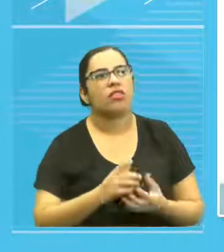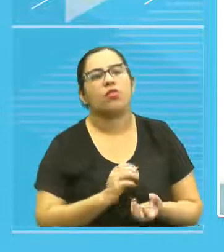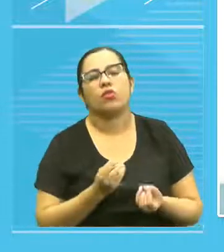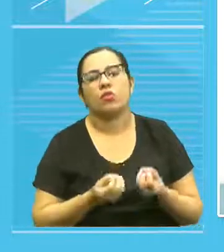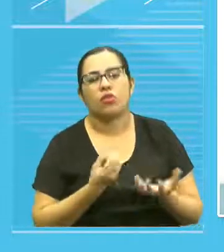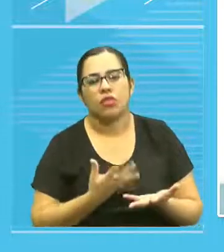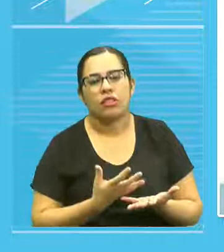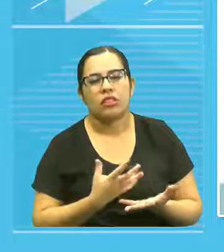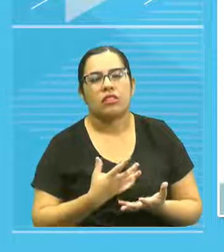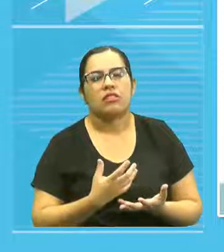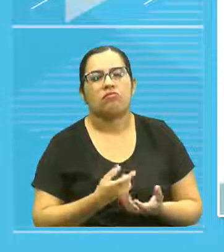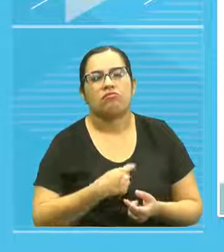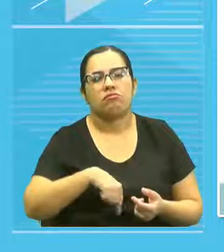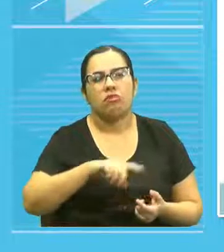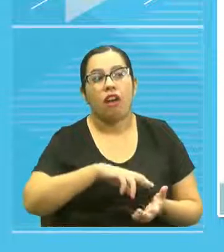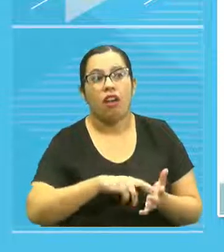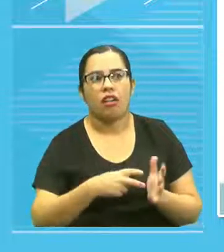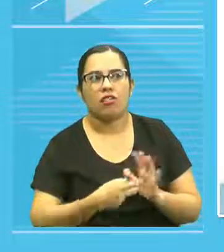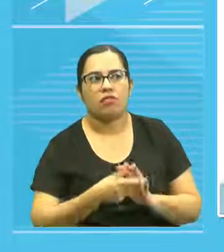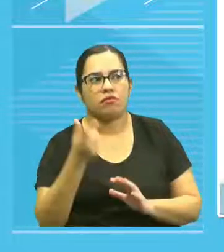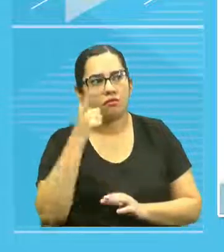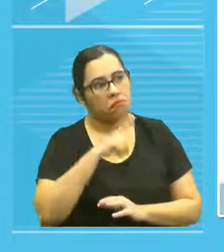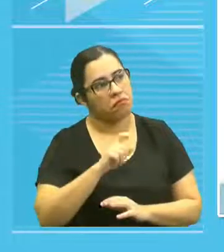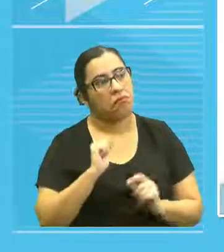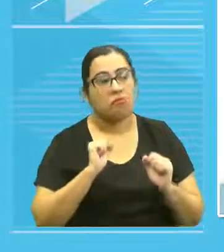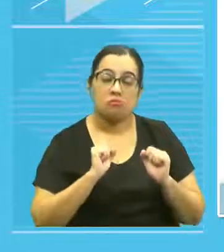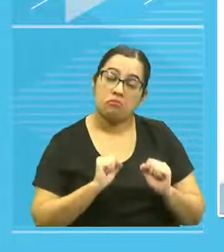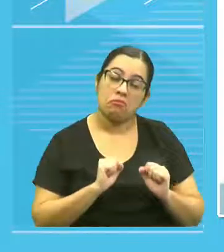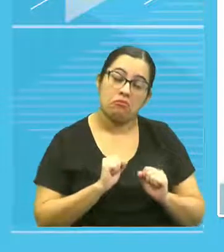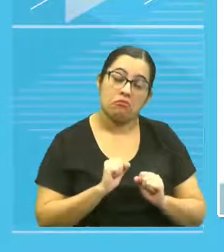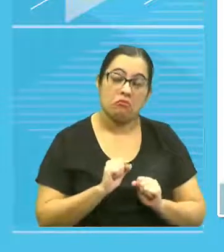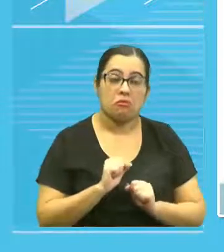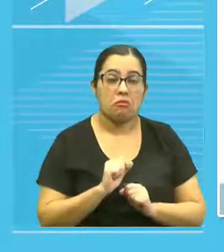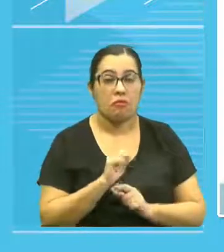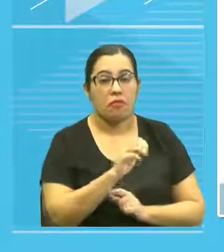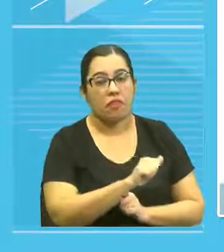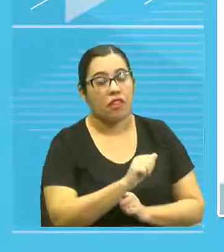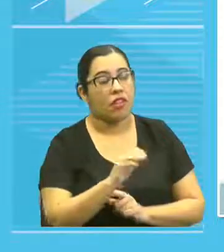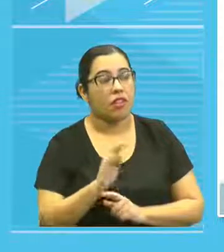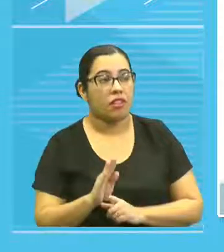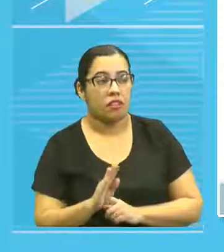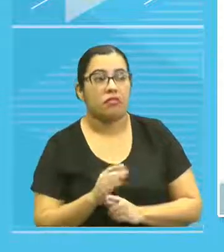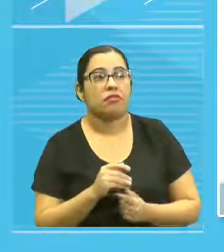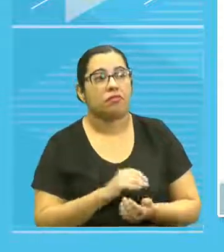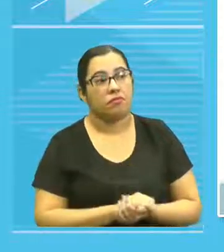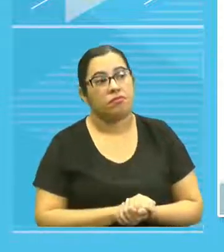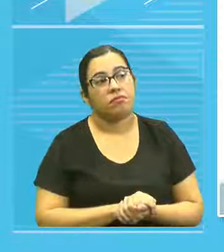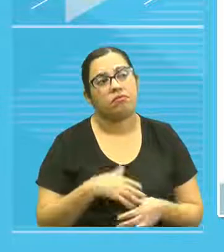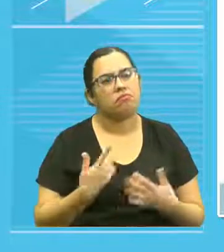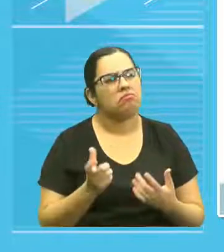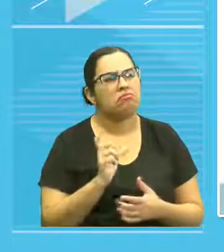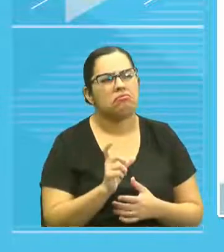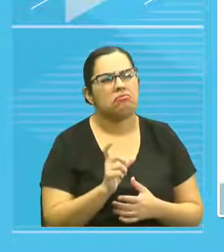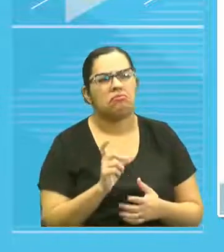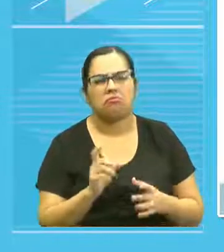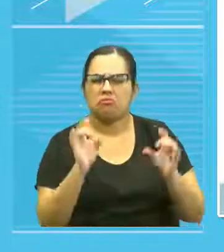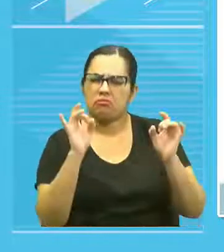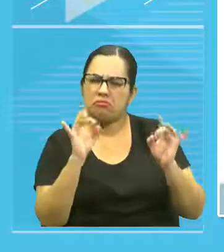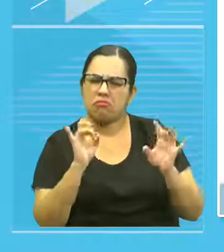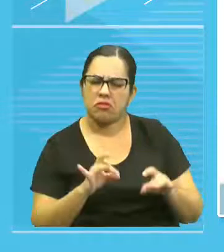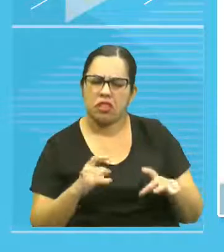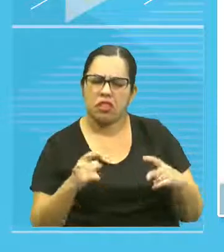vocais para criar um efeito sem sentido Beleza pode ser que seja besteira não é um recurso que se utiliza de uma palavra especial para